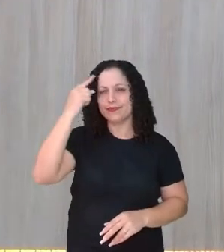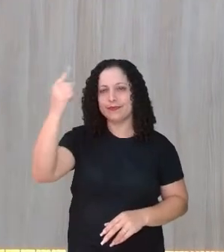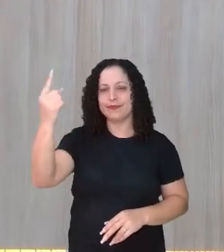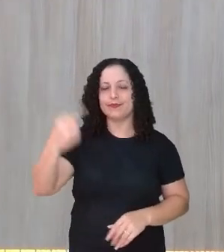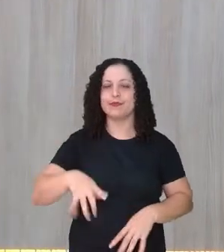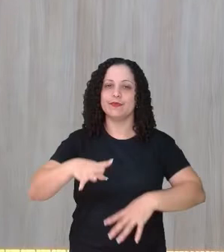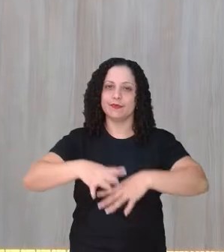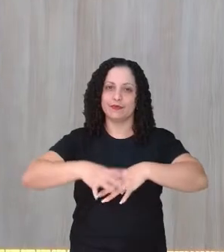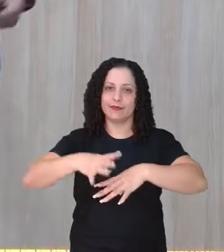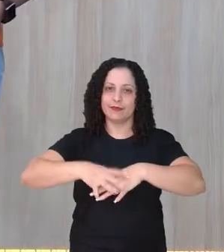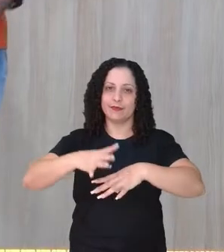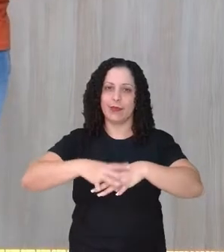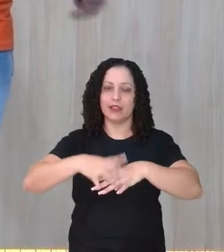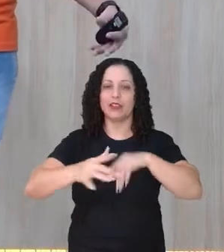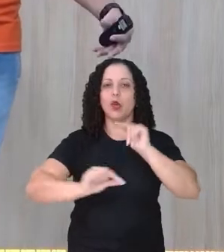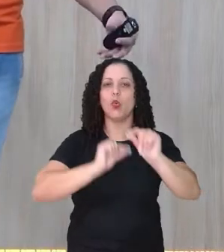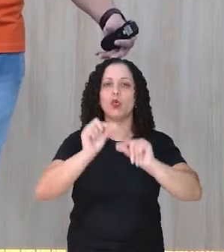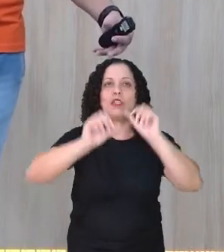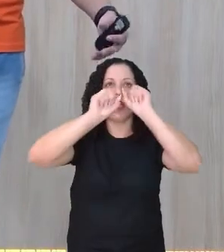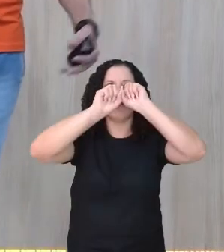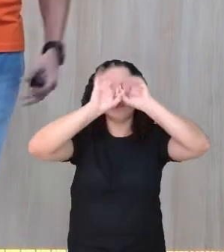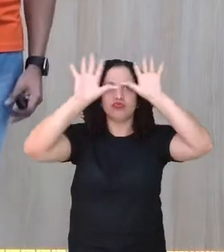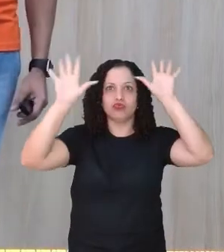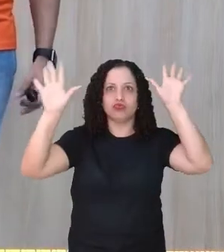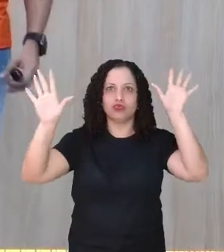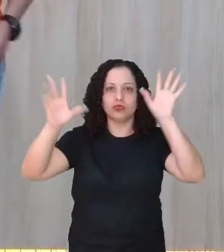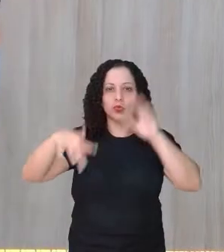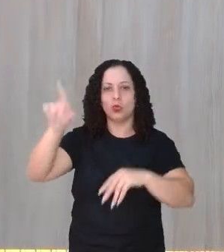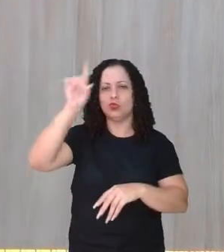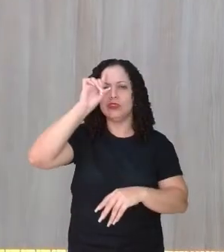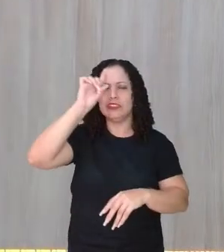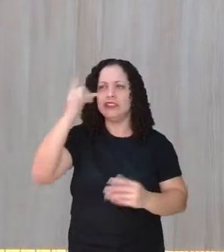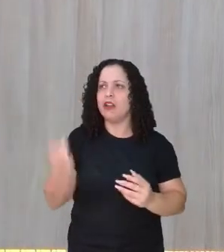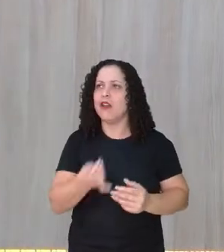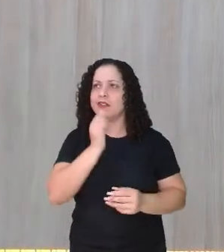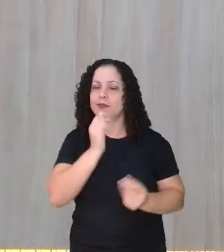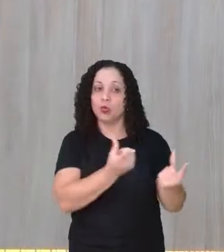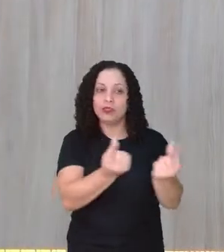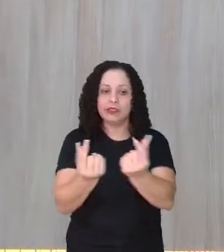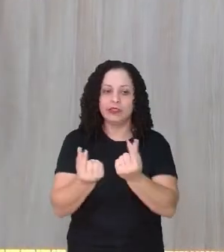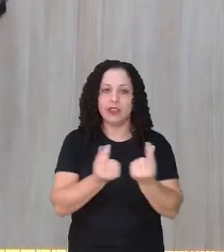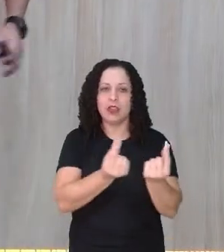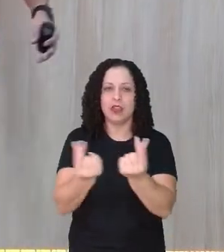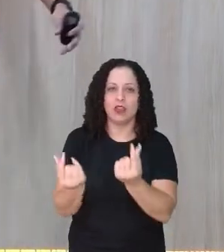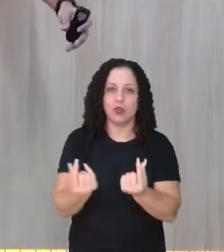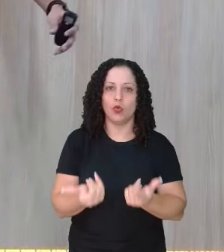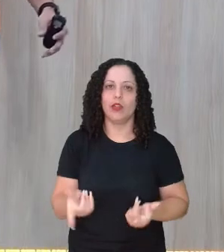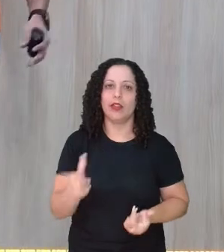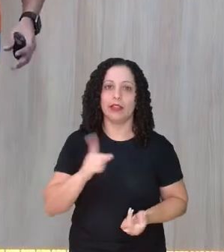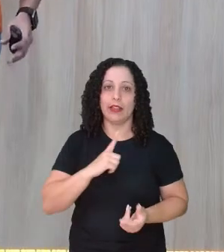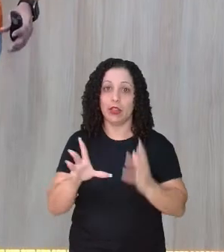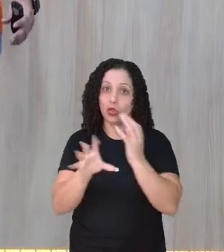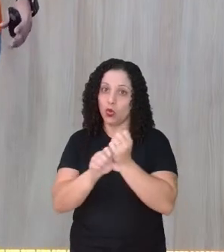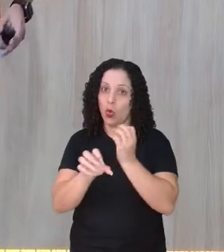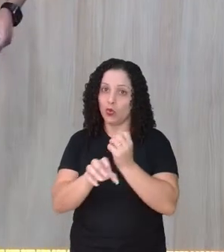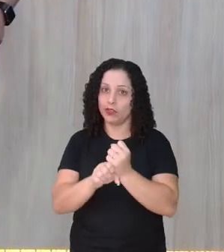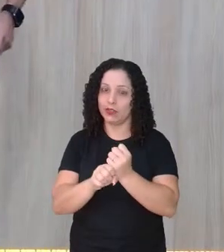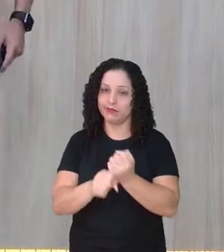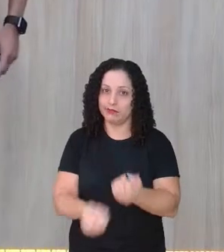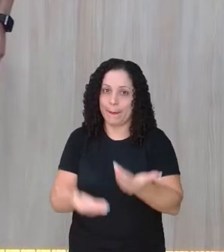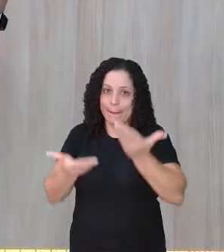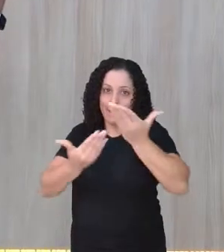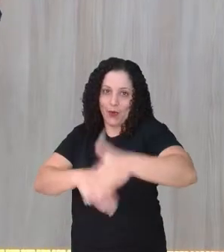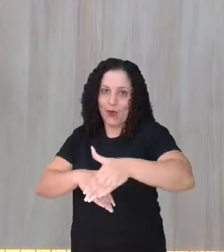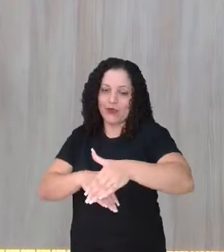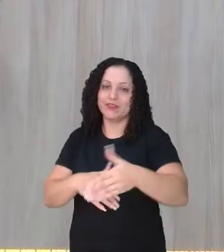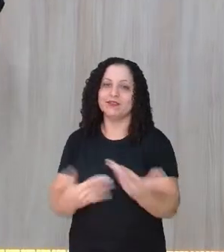na forma lúdica, na forma do dia a dia, certo? Pense em dinheiro, pense em nota da escola, que são coisas que vocês